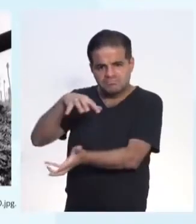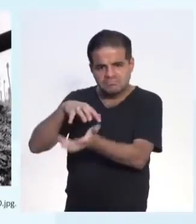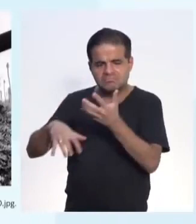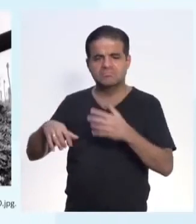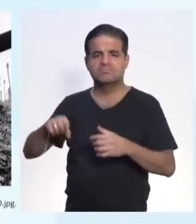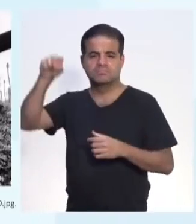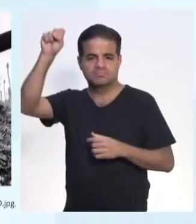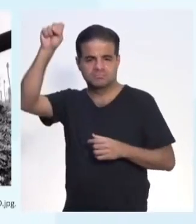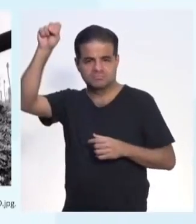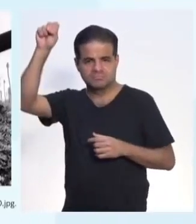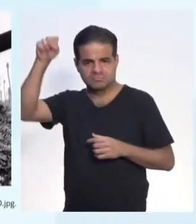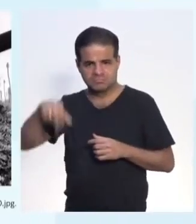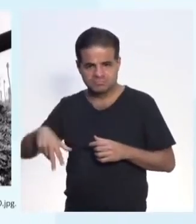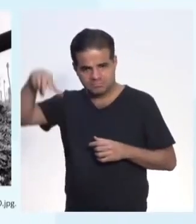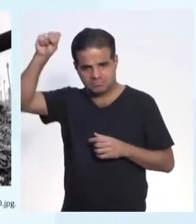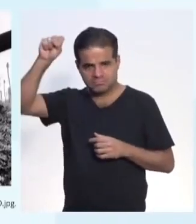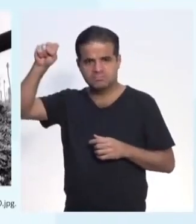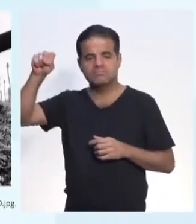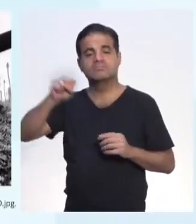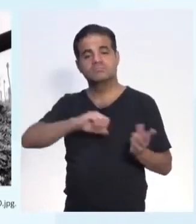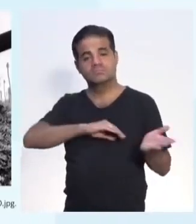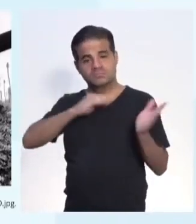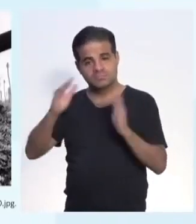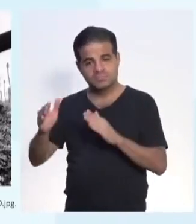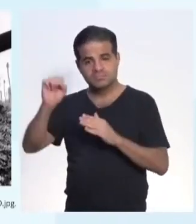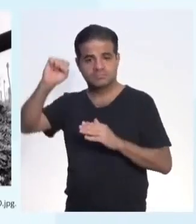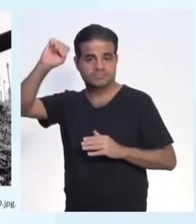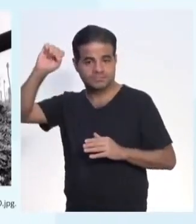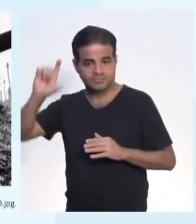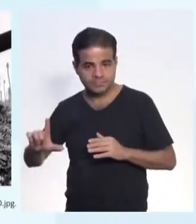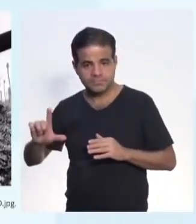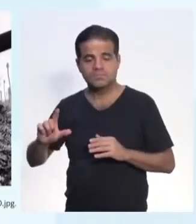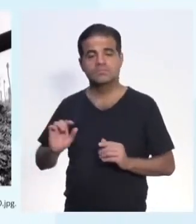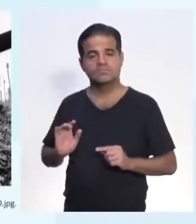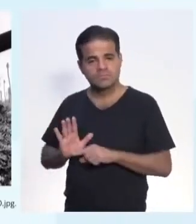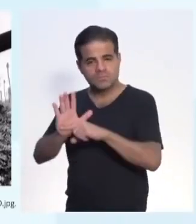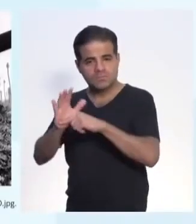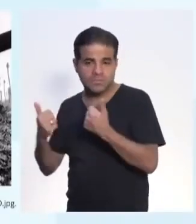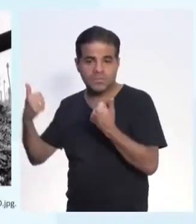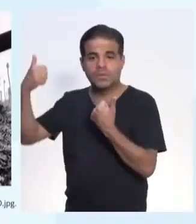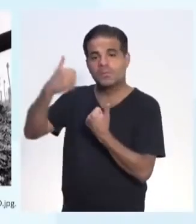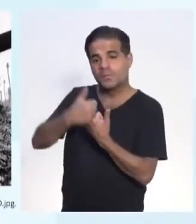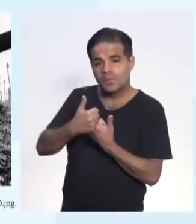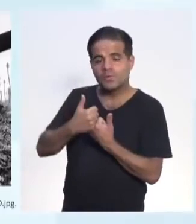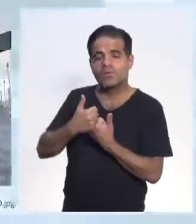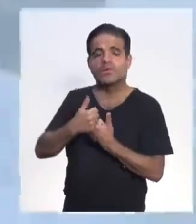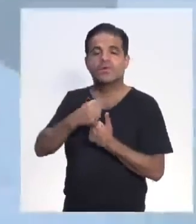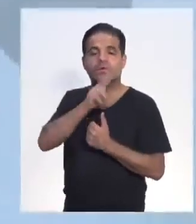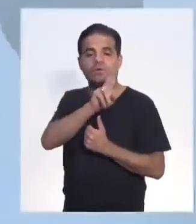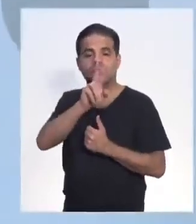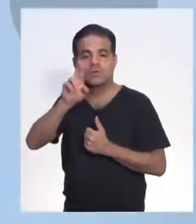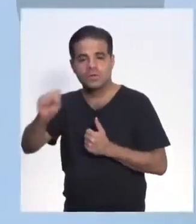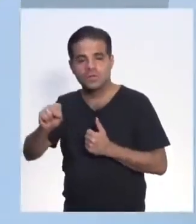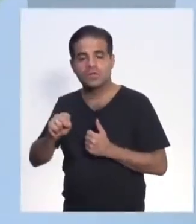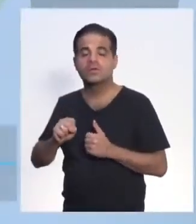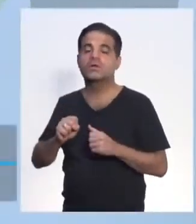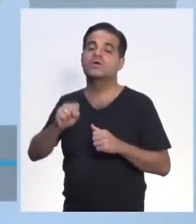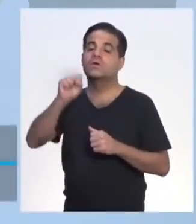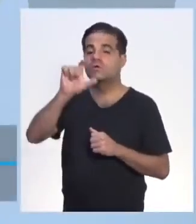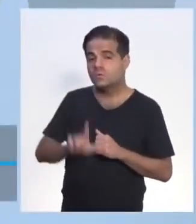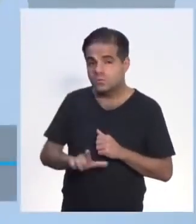O norte dominado aí pelo comunista, né, com apoio soviético, e o sul pelos capitalistas